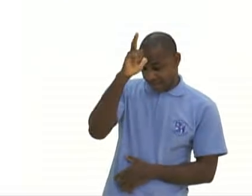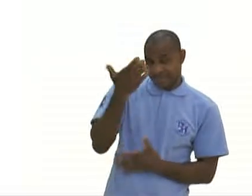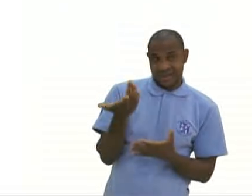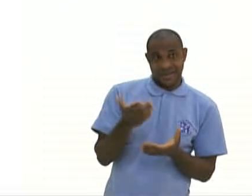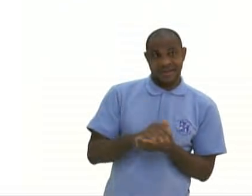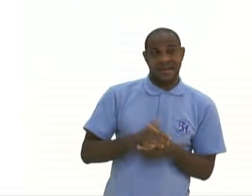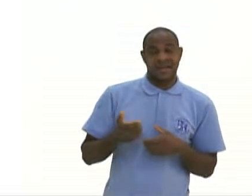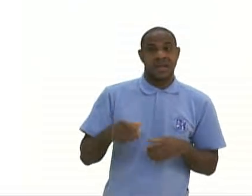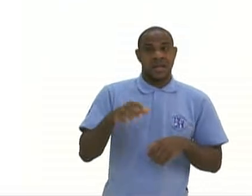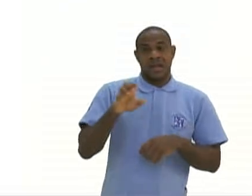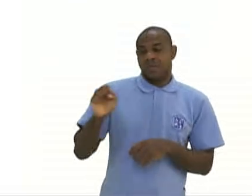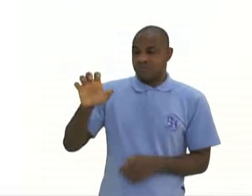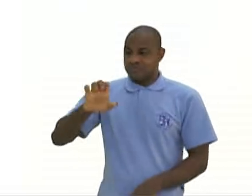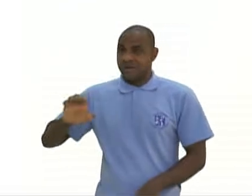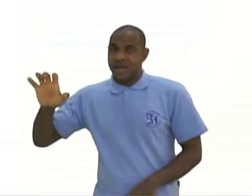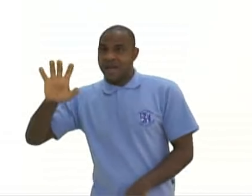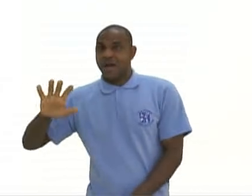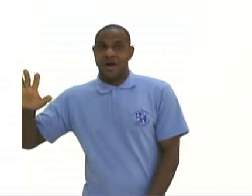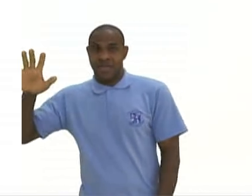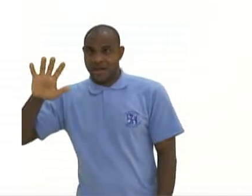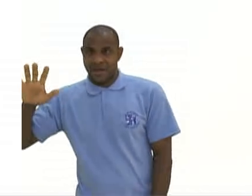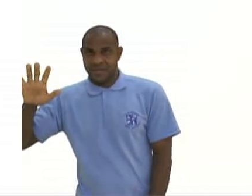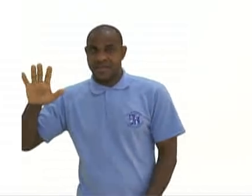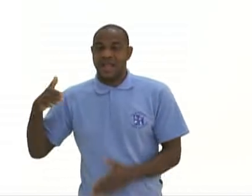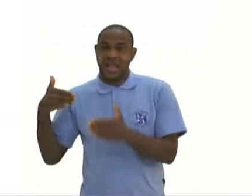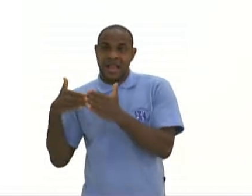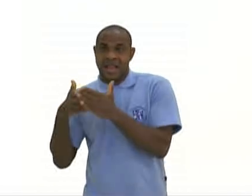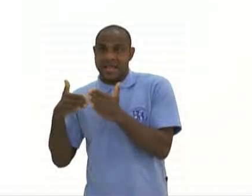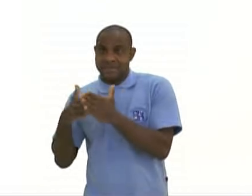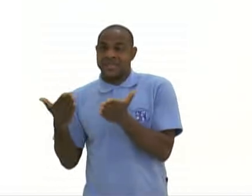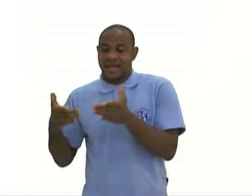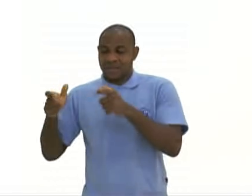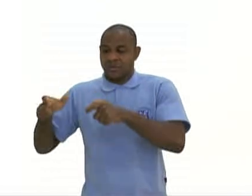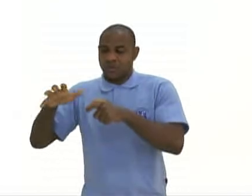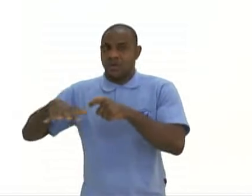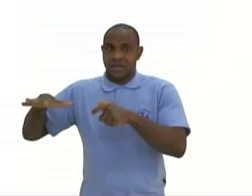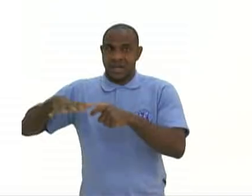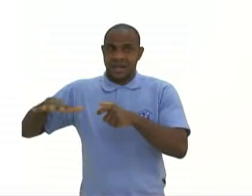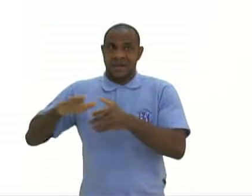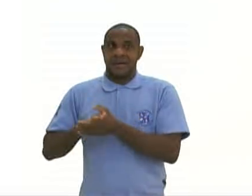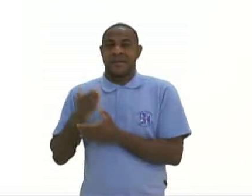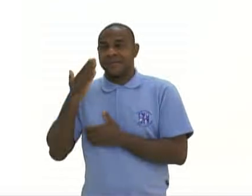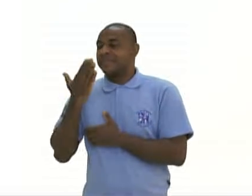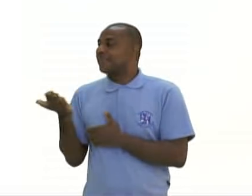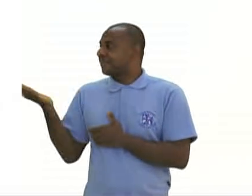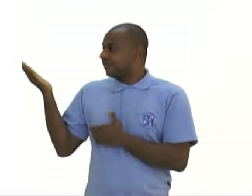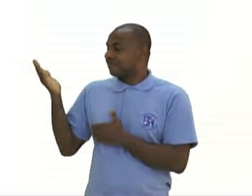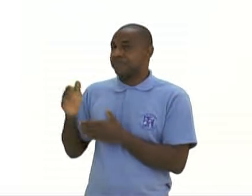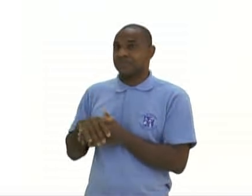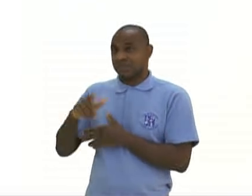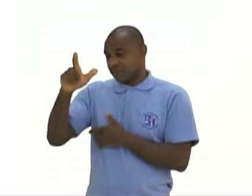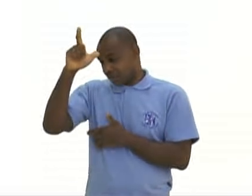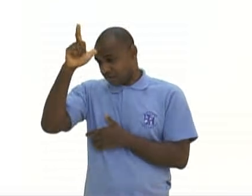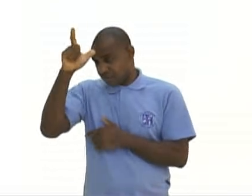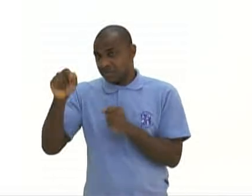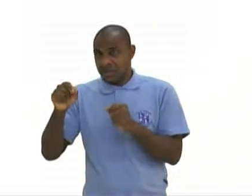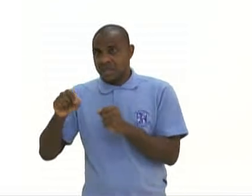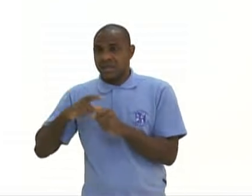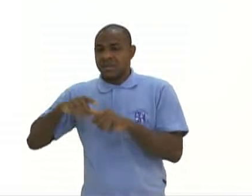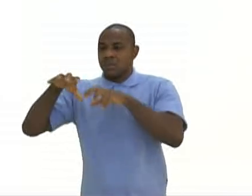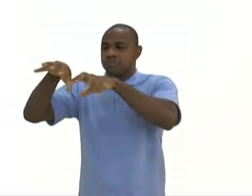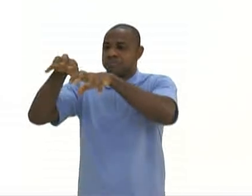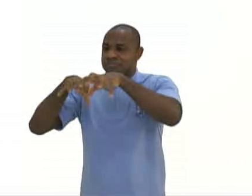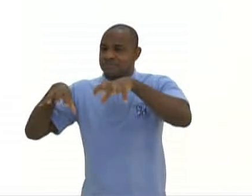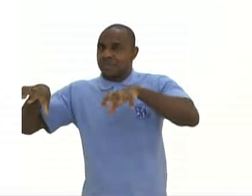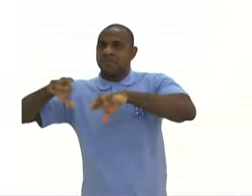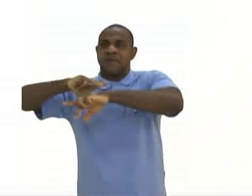interessante. Região da Europa parcialmente limitada pelos mares Báltico do Norte, rios Reno e Danúbio. Os germanos eram divididos em milhares de grupos. É